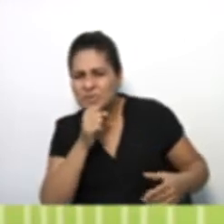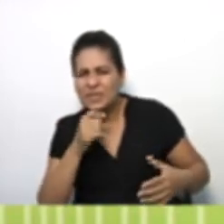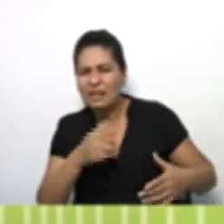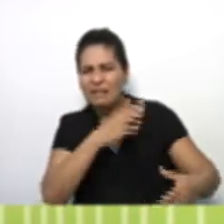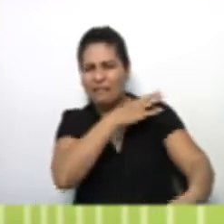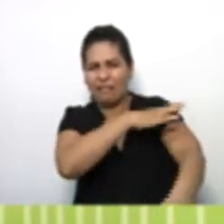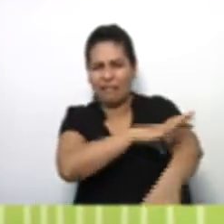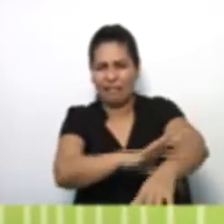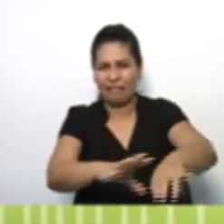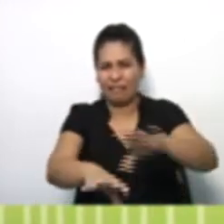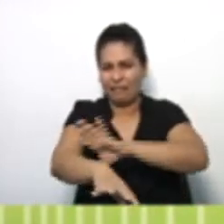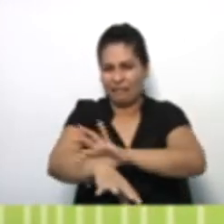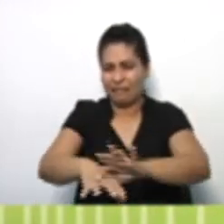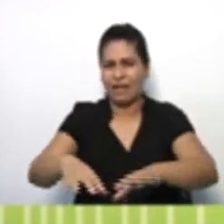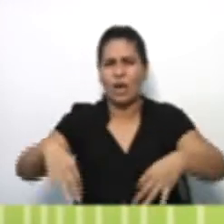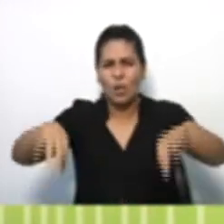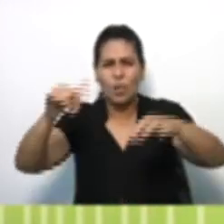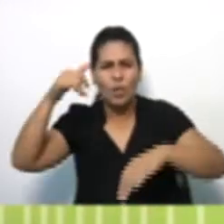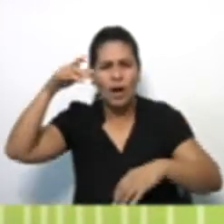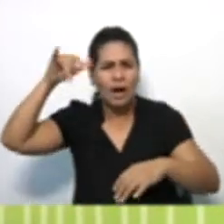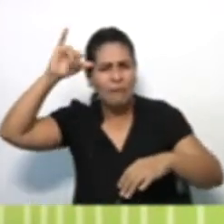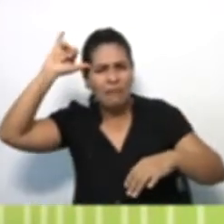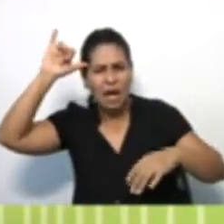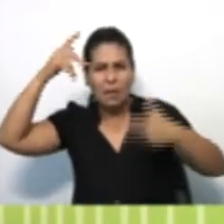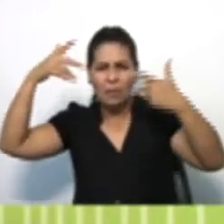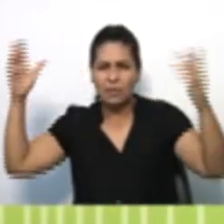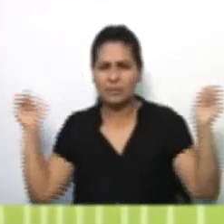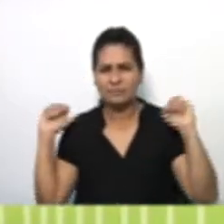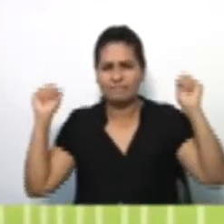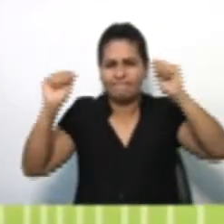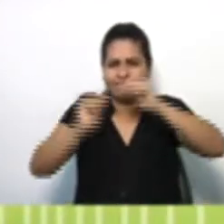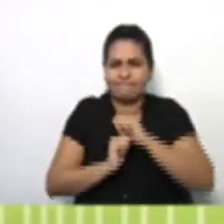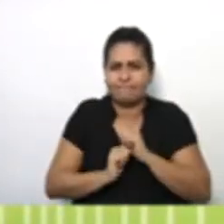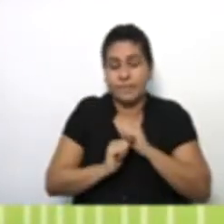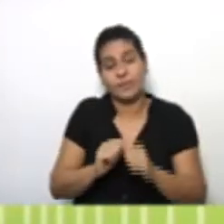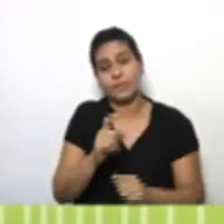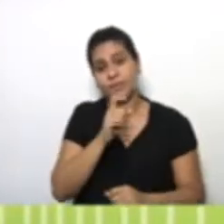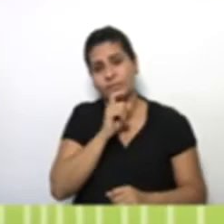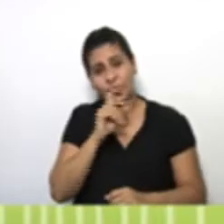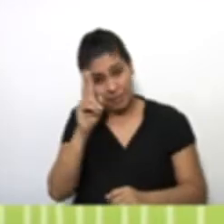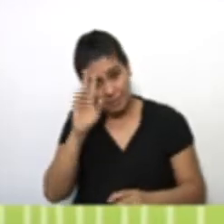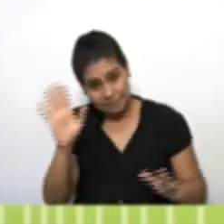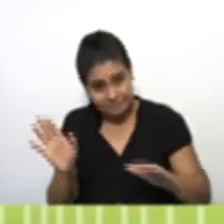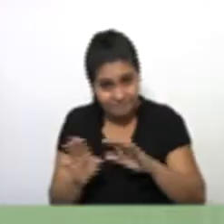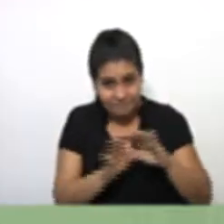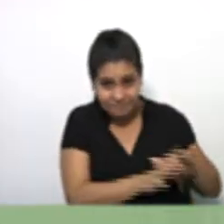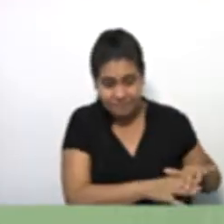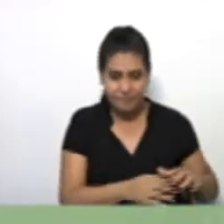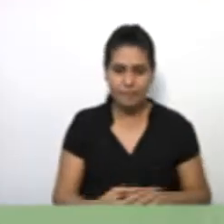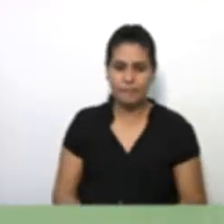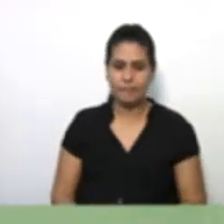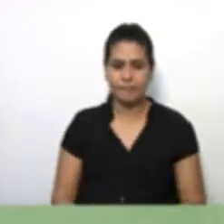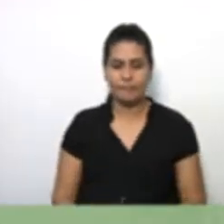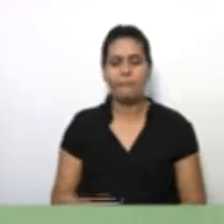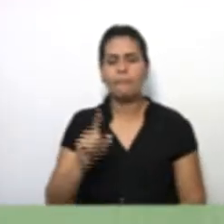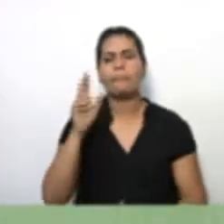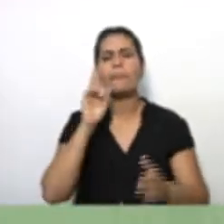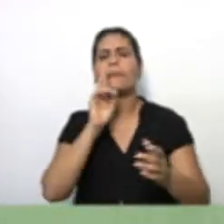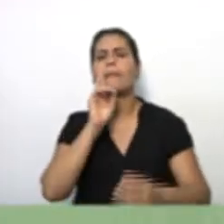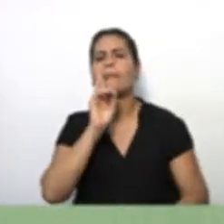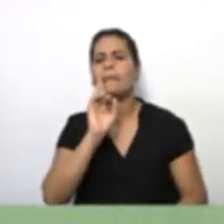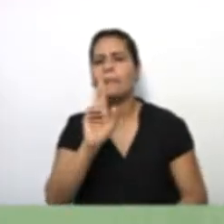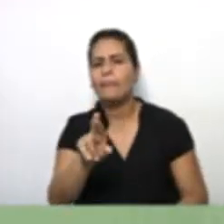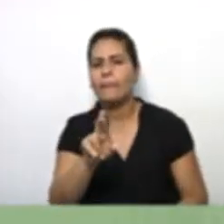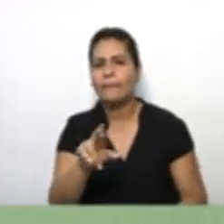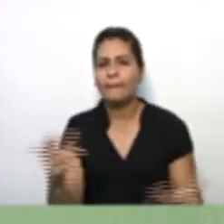casaco, pegava a pele do animal lá e simplesmente se agasalhava aqui na época do frio. Ok? Vamos responder a questão, então? Vamos